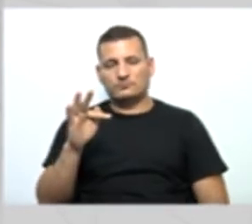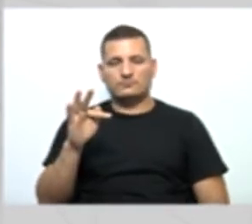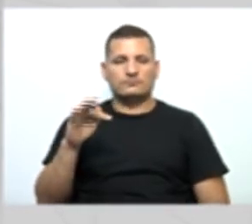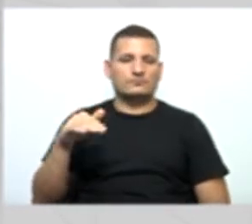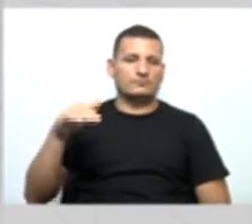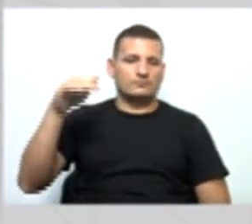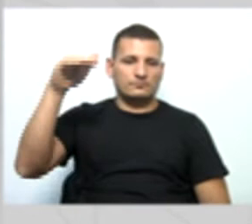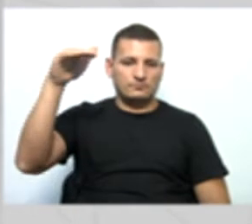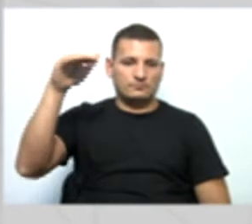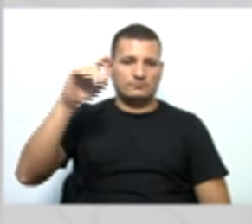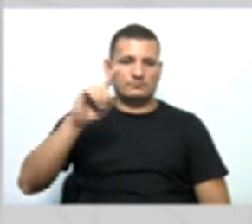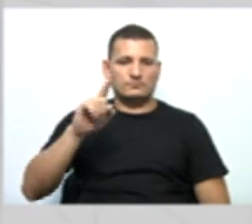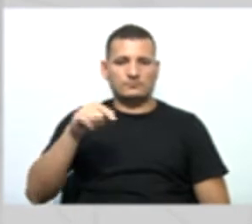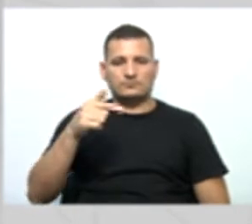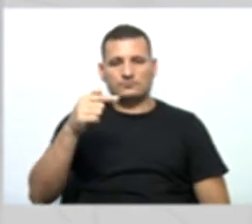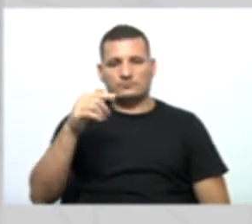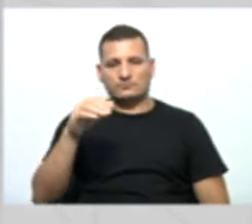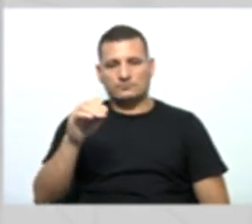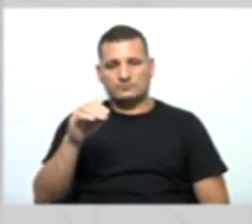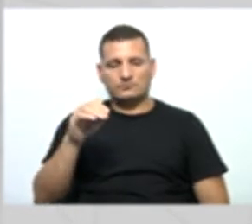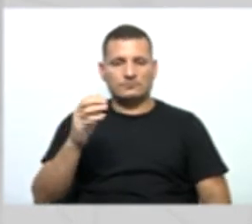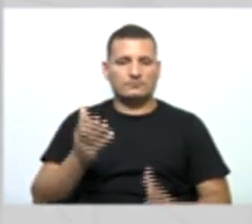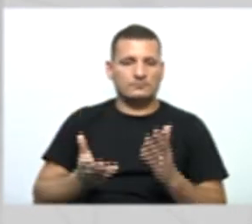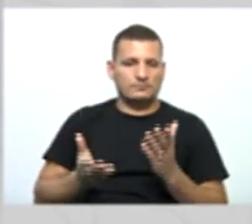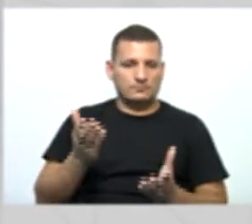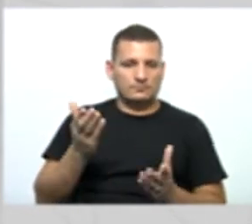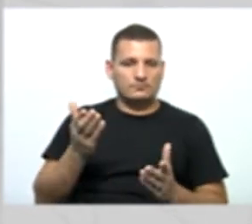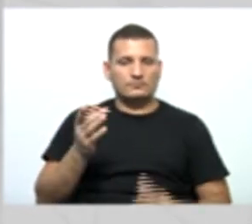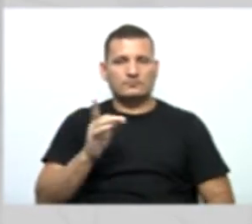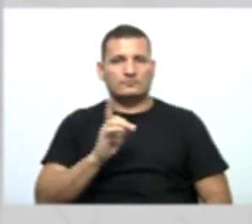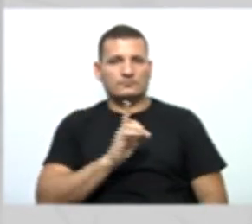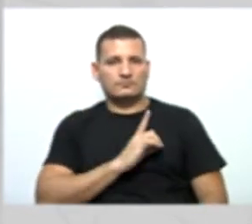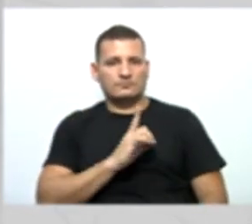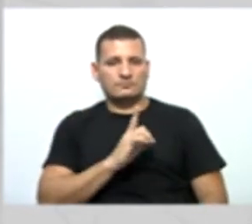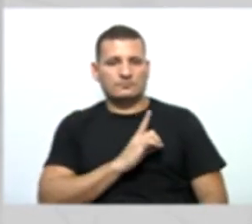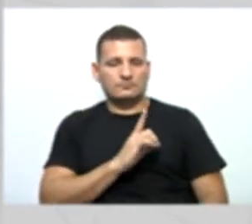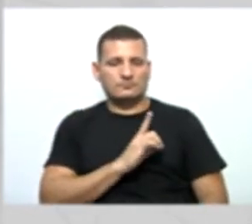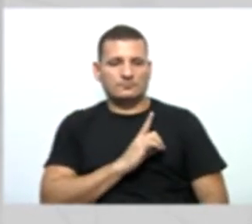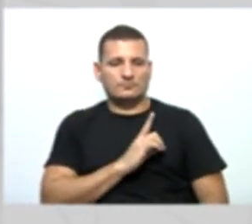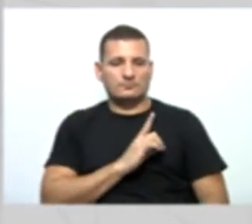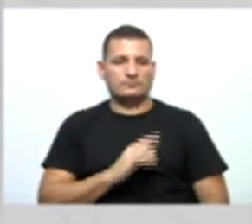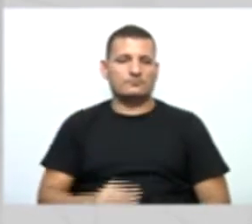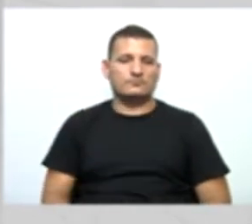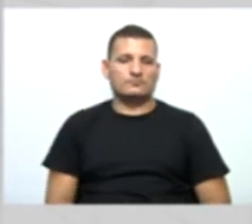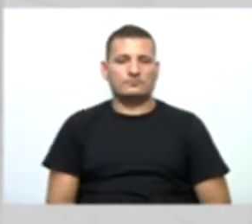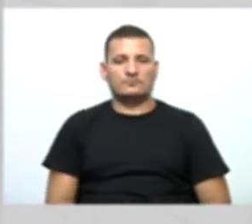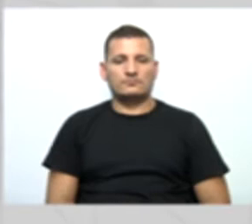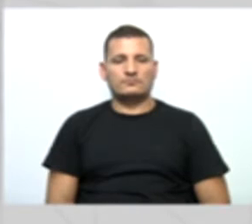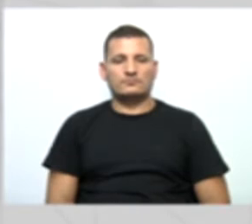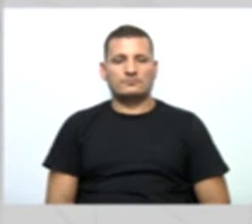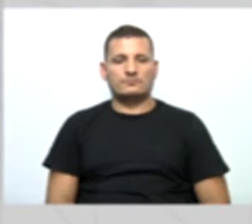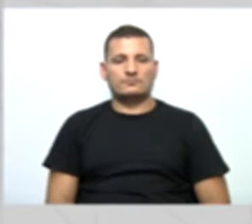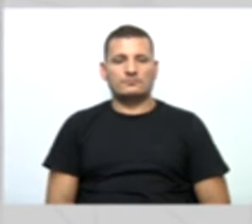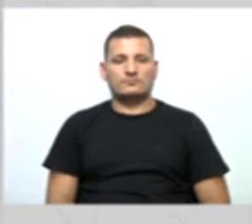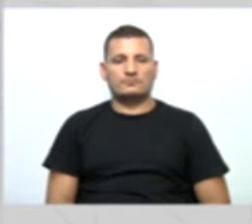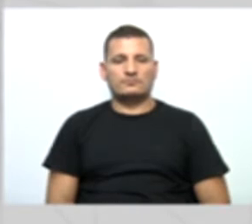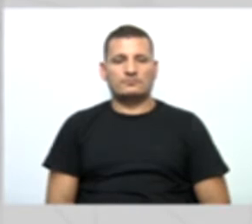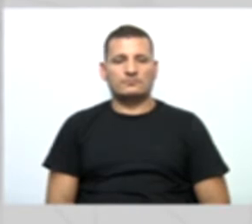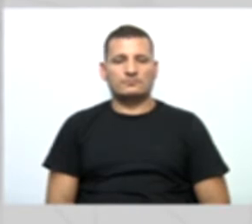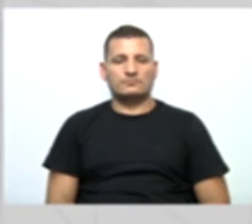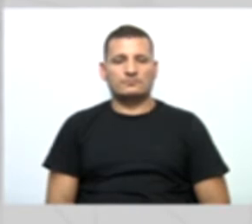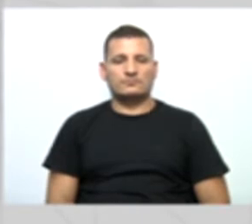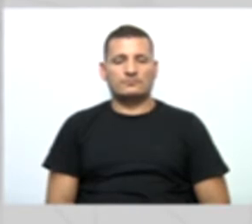Tem 1,70 de altura, pesa 80 quilos e é delegada. Eu vou abrir um espacinho agora aqui embaixo, só para a gente dizer